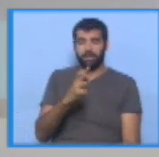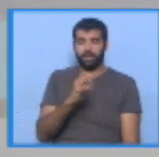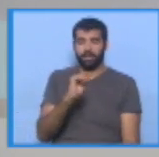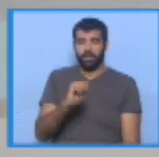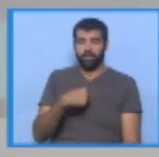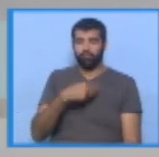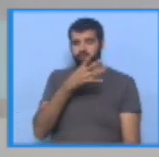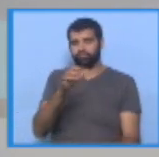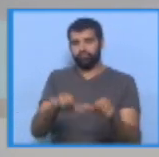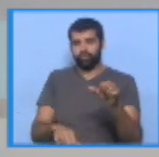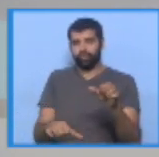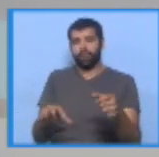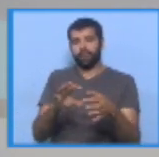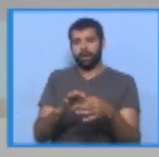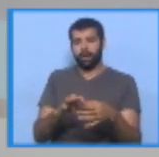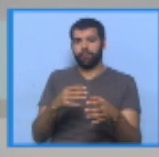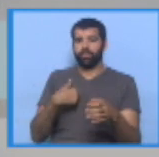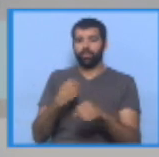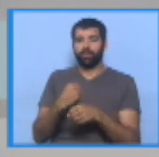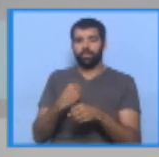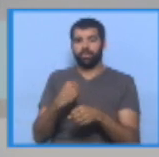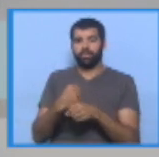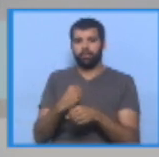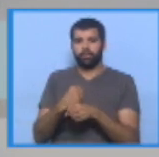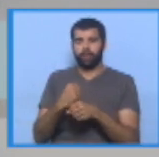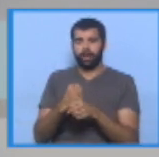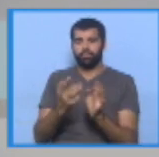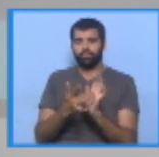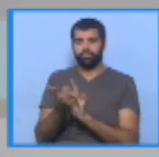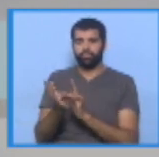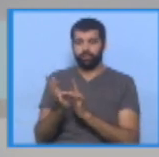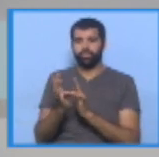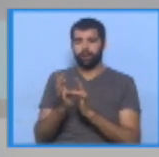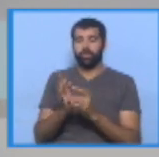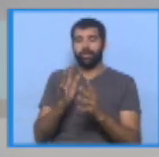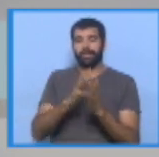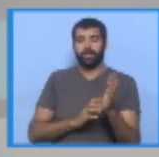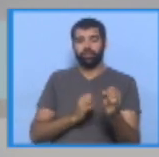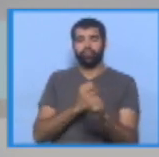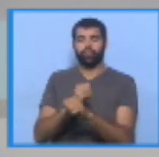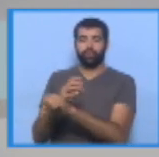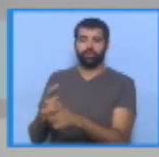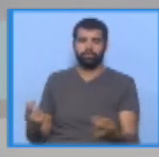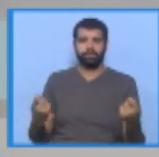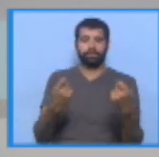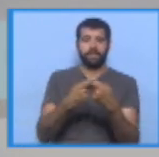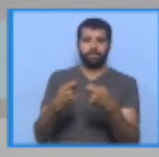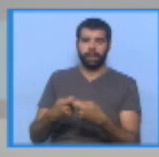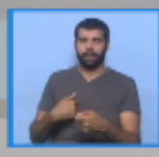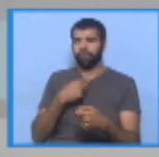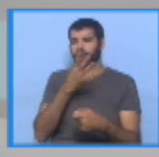sermão sobre o sacerdócio de Cristo, encaixa-se bem nos outros textos, porque por um lado fala na Antiga